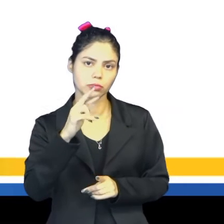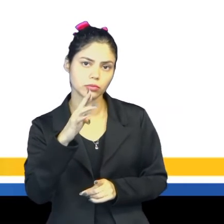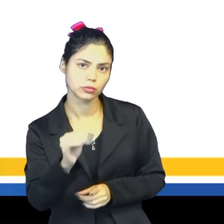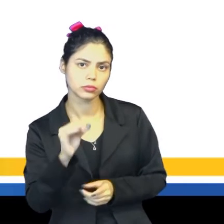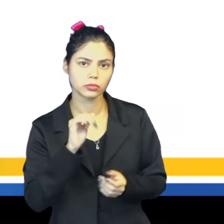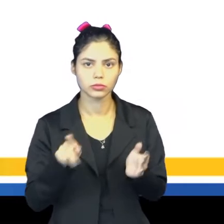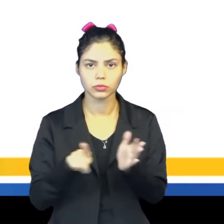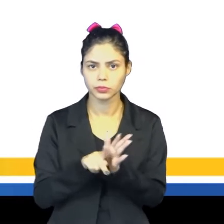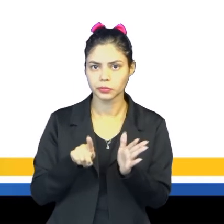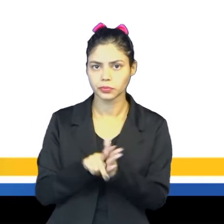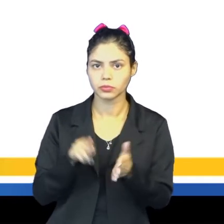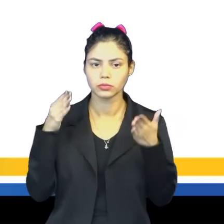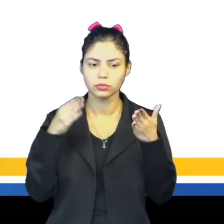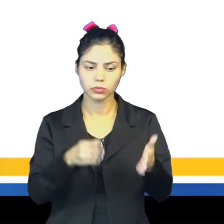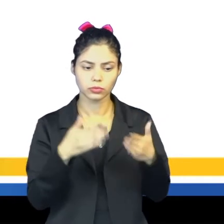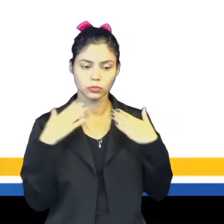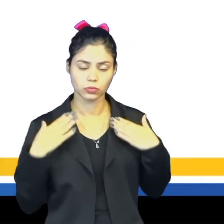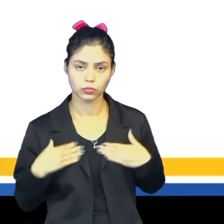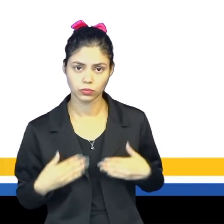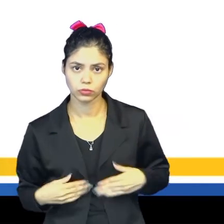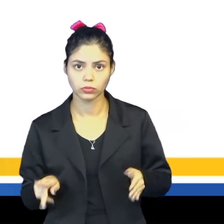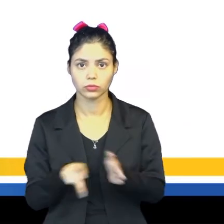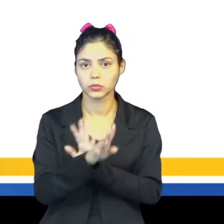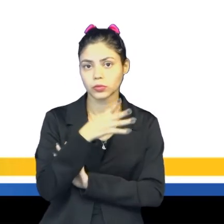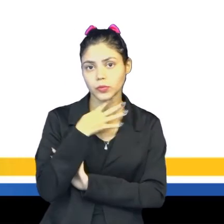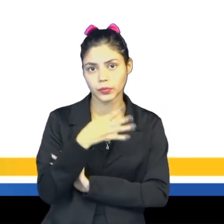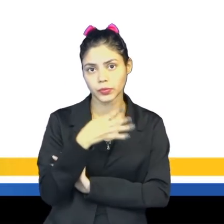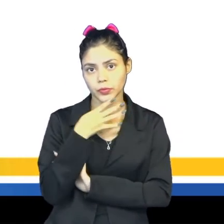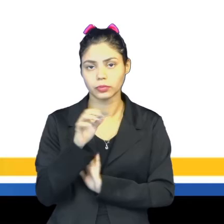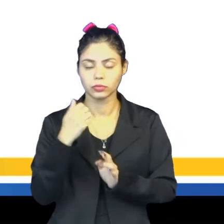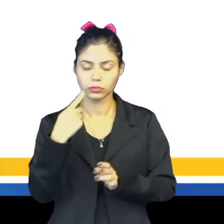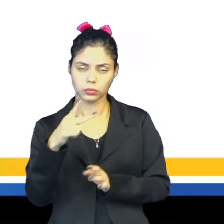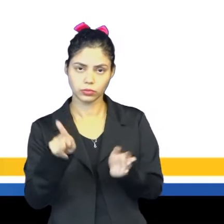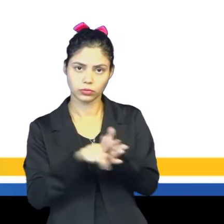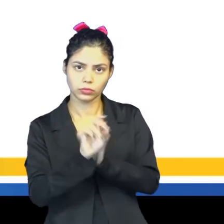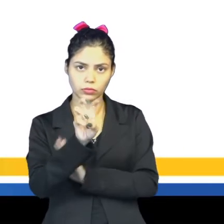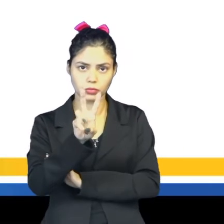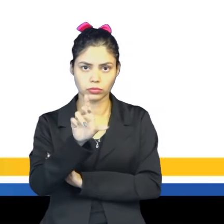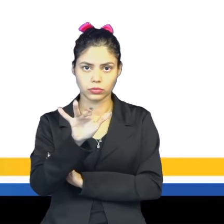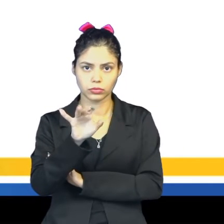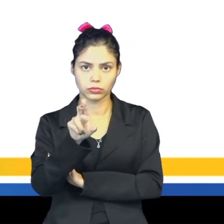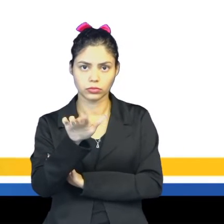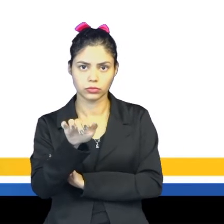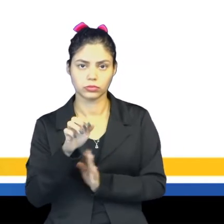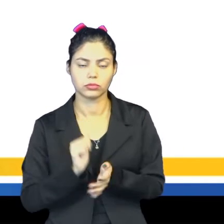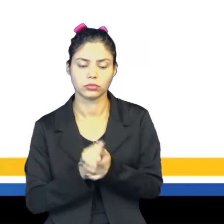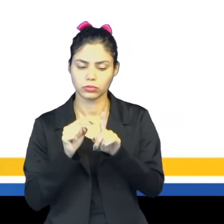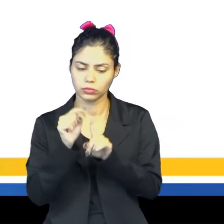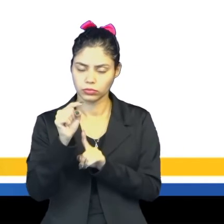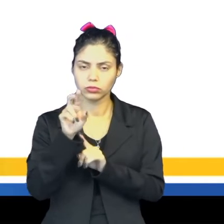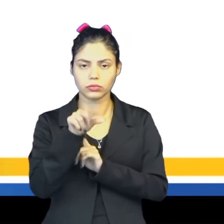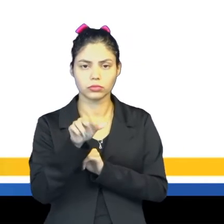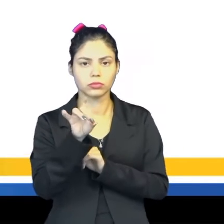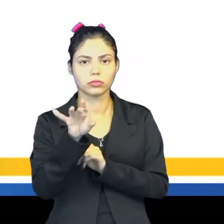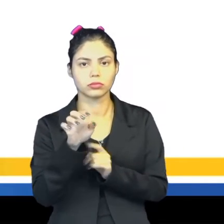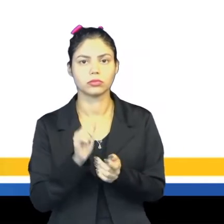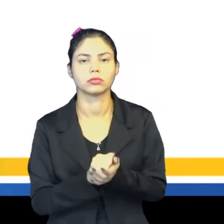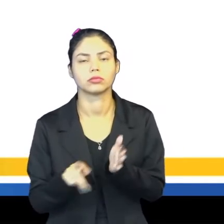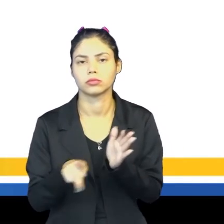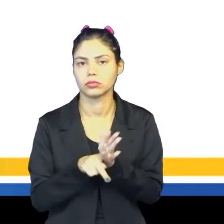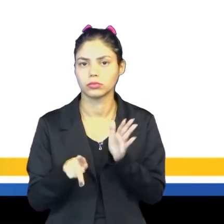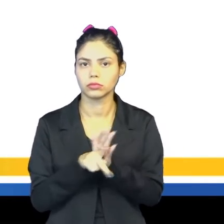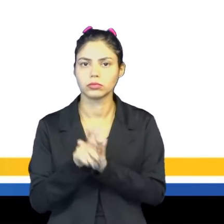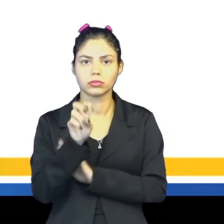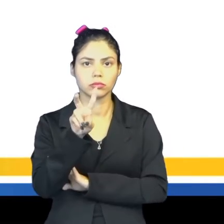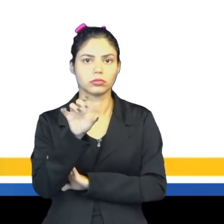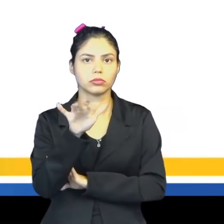de um determinado corpo conhecendo seu volume. A unidade de medida padrão